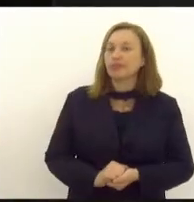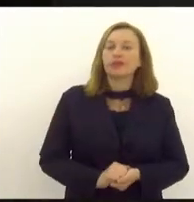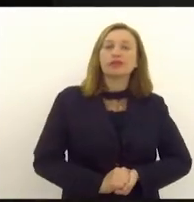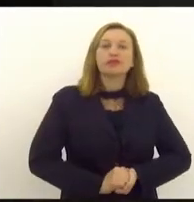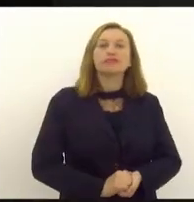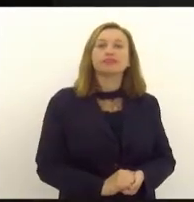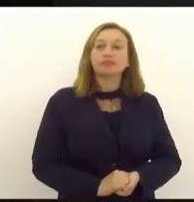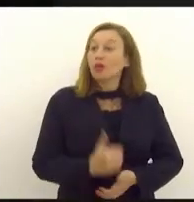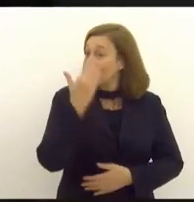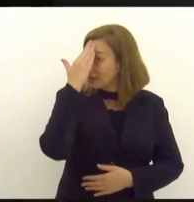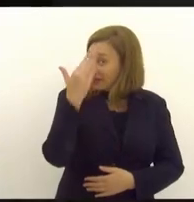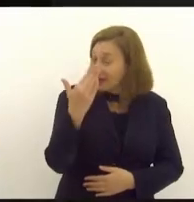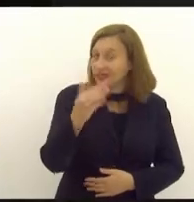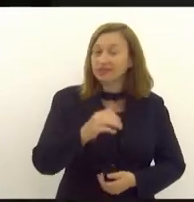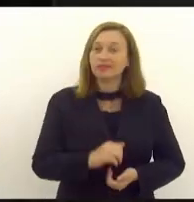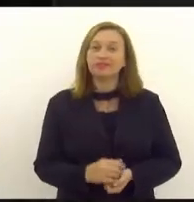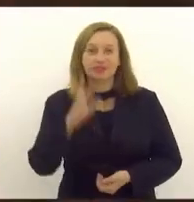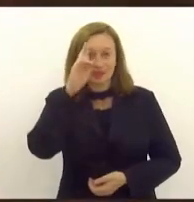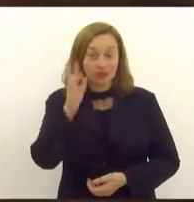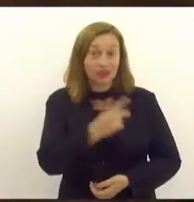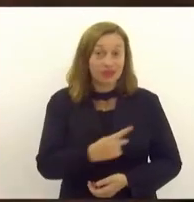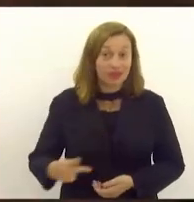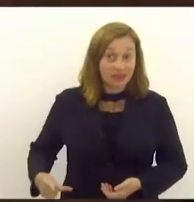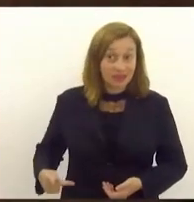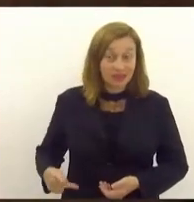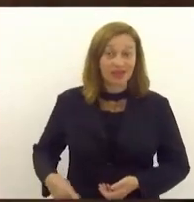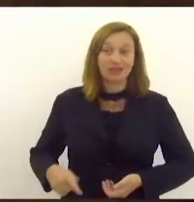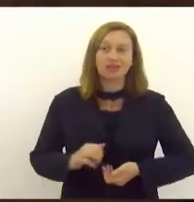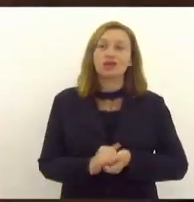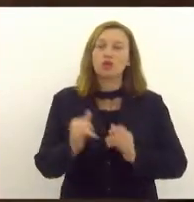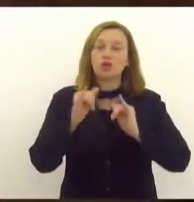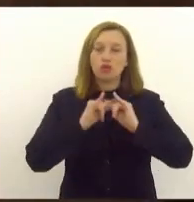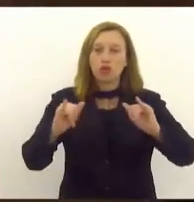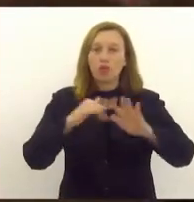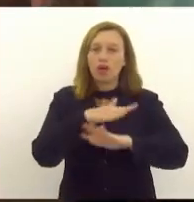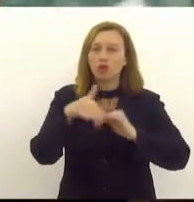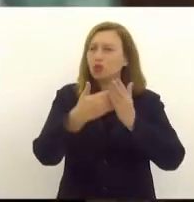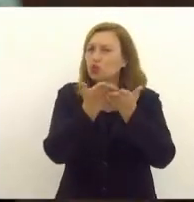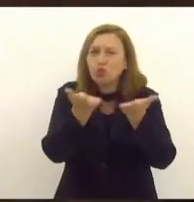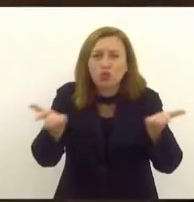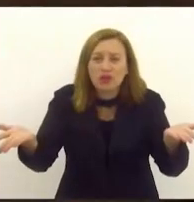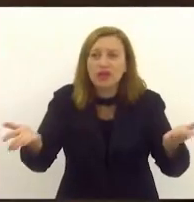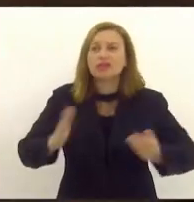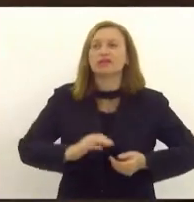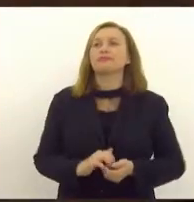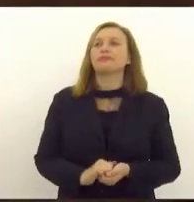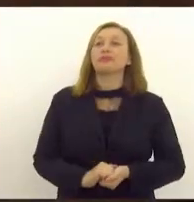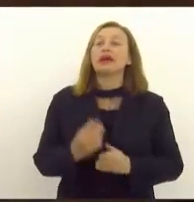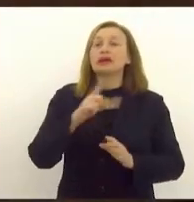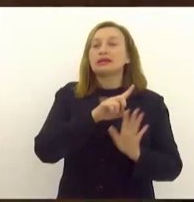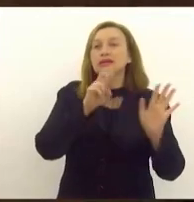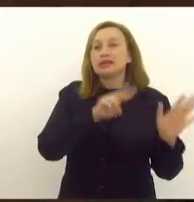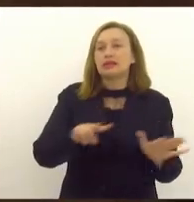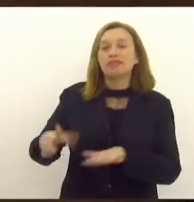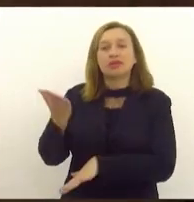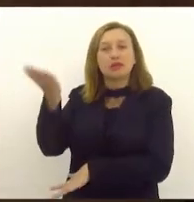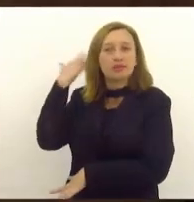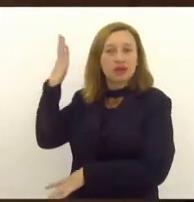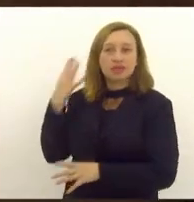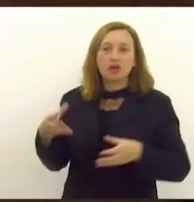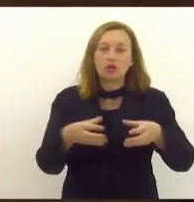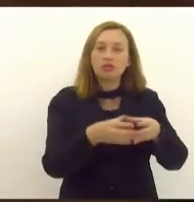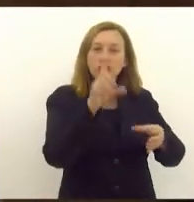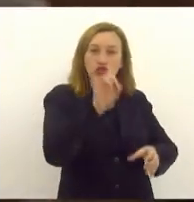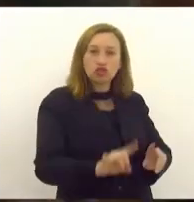muito obrigado Presidente queria informar a todos né que semana passada a nossa Comissão